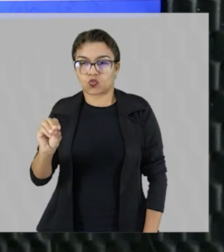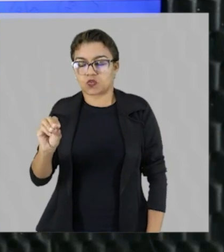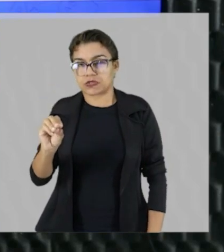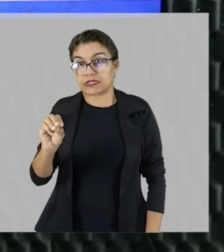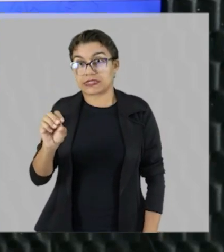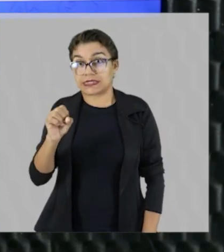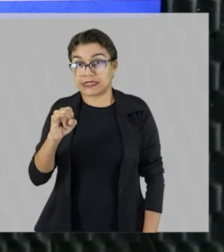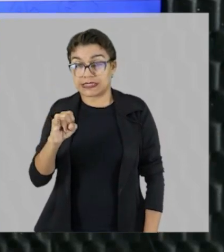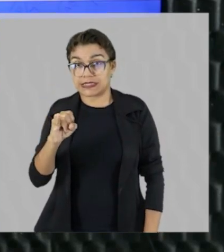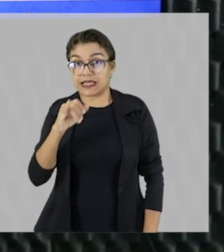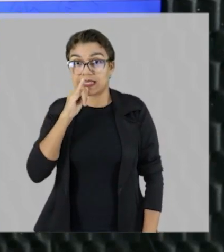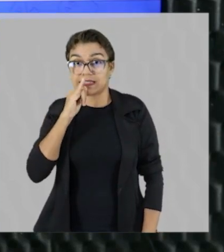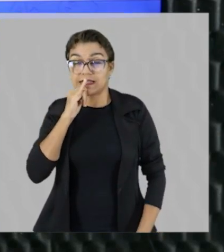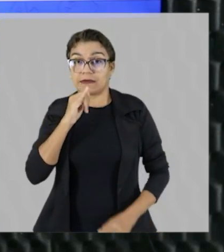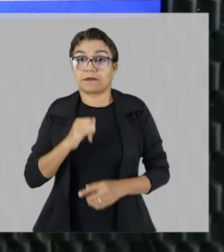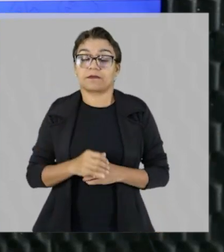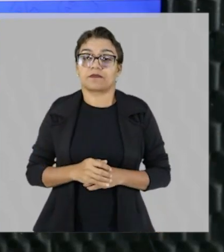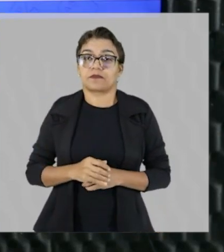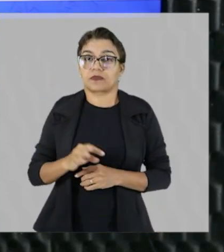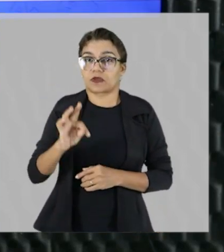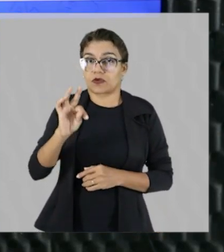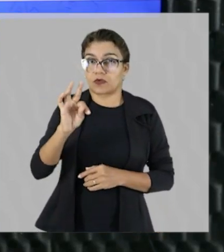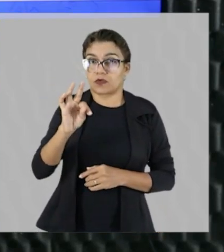vem acompanhado um rato, por favor,